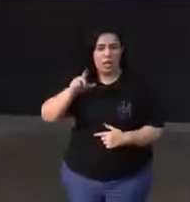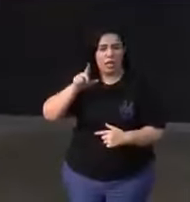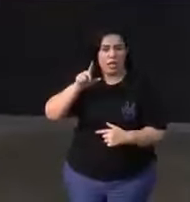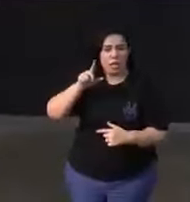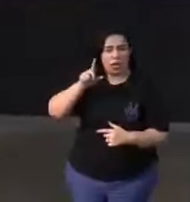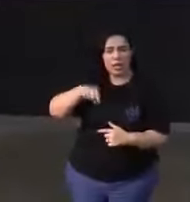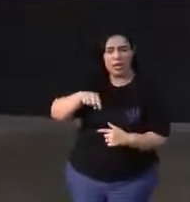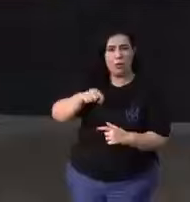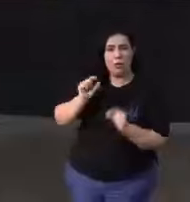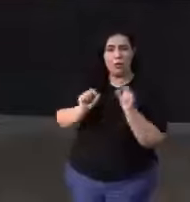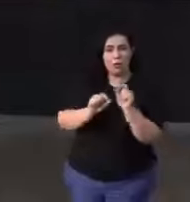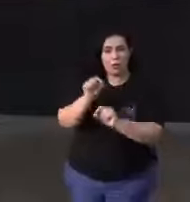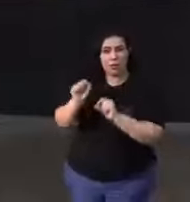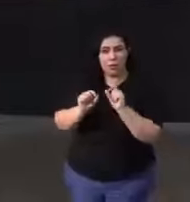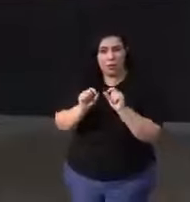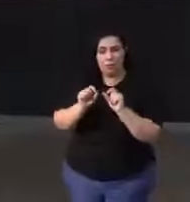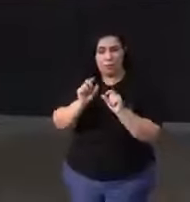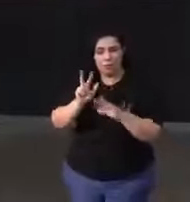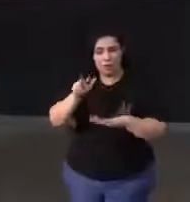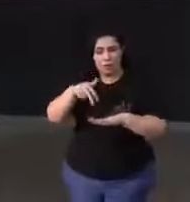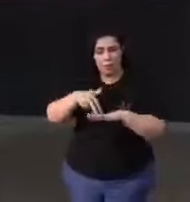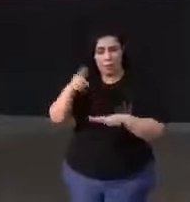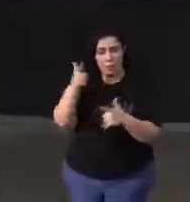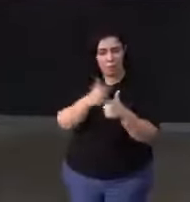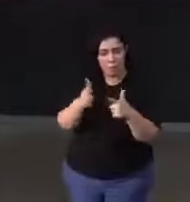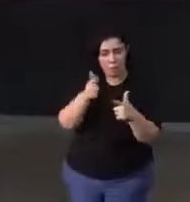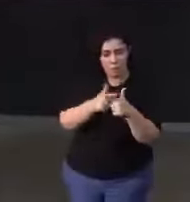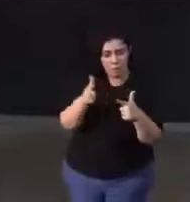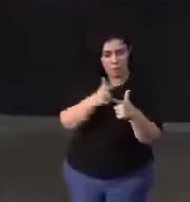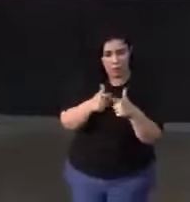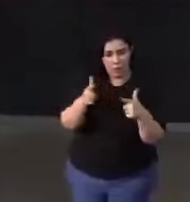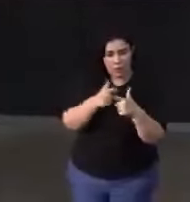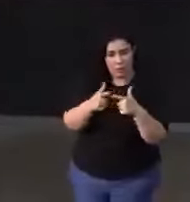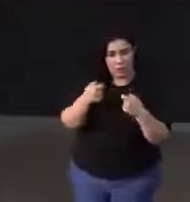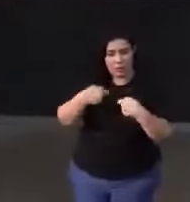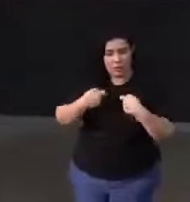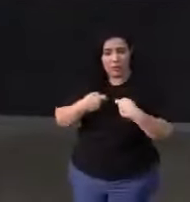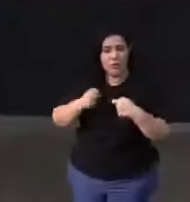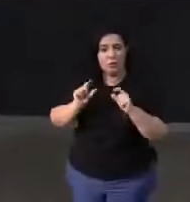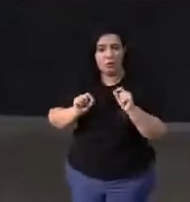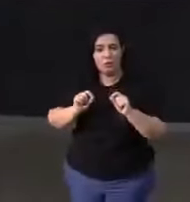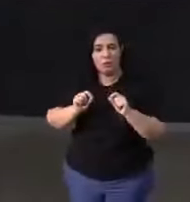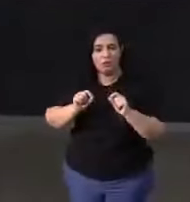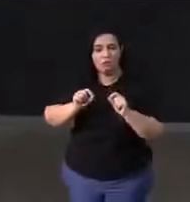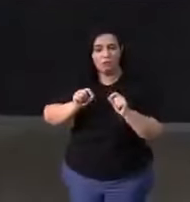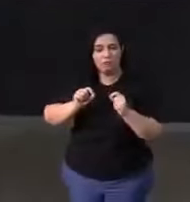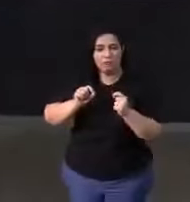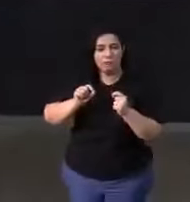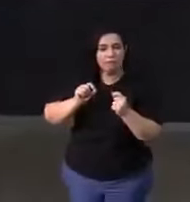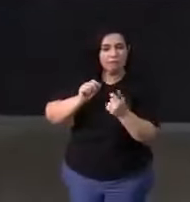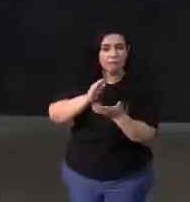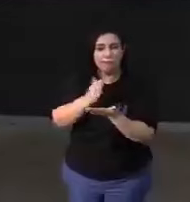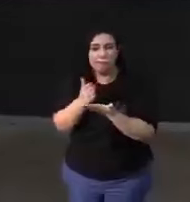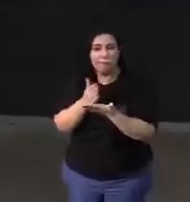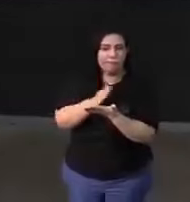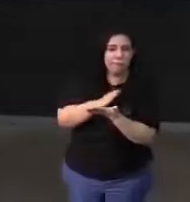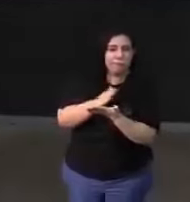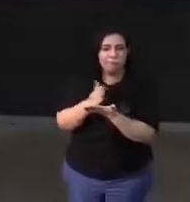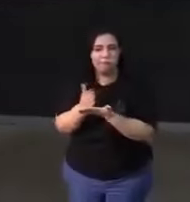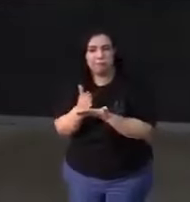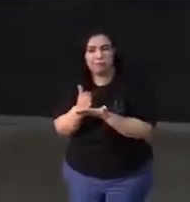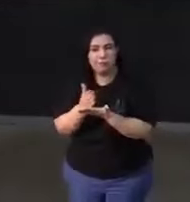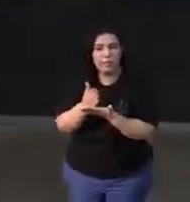estar numa situação e ter que flexionar os seus